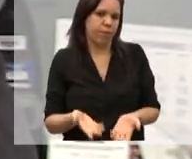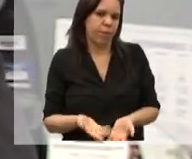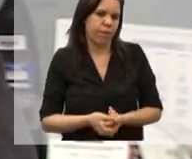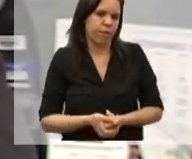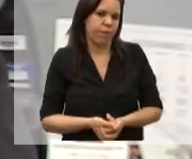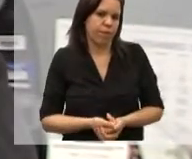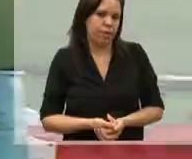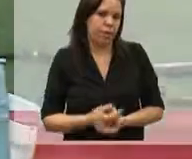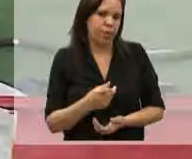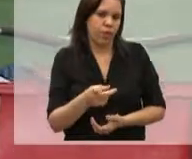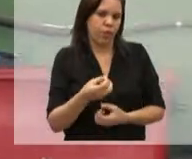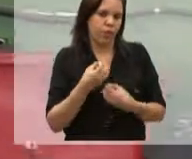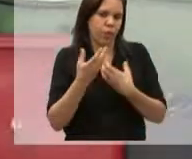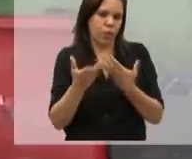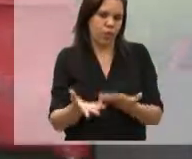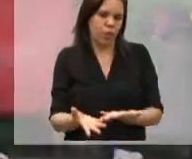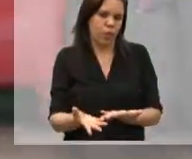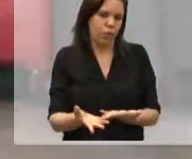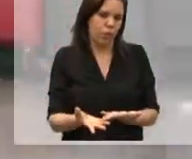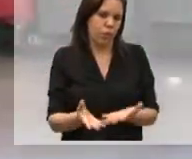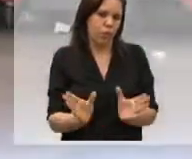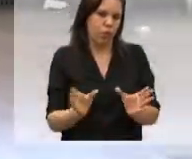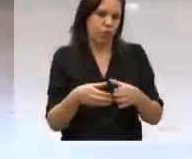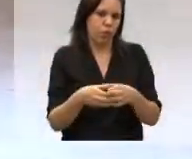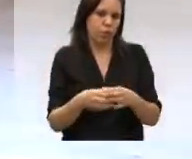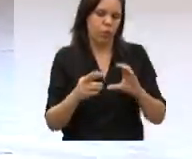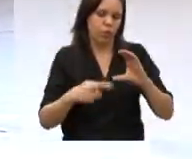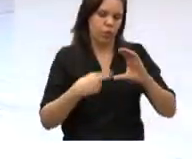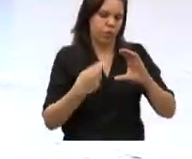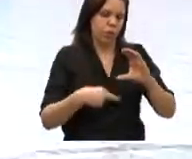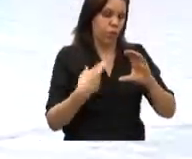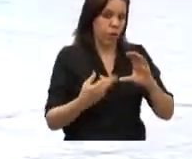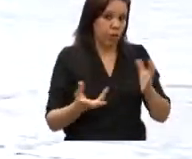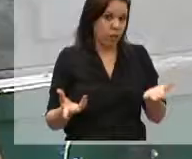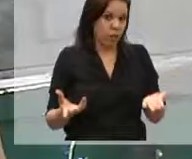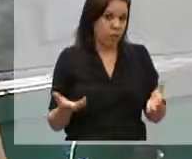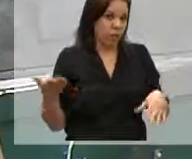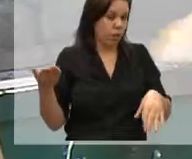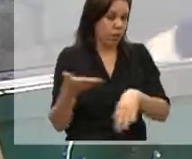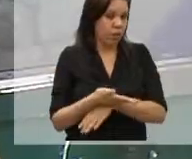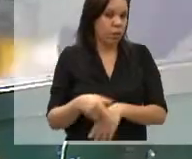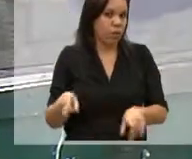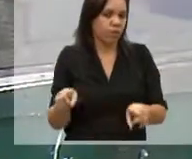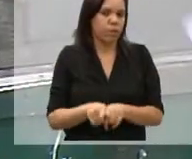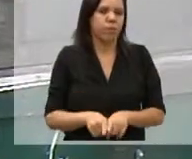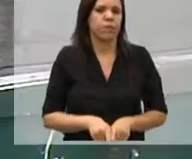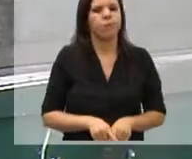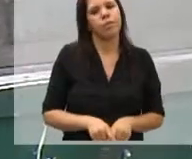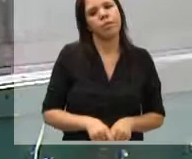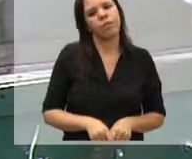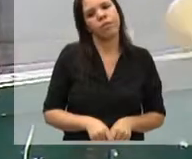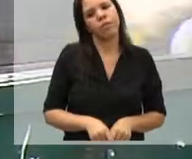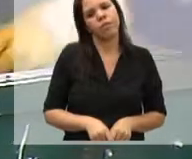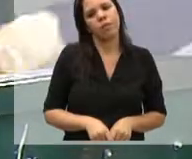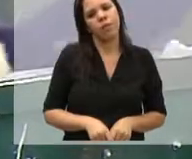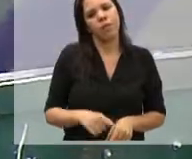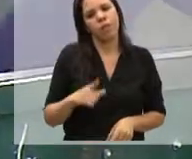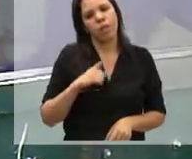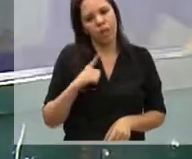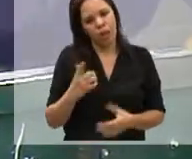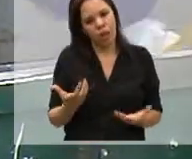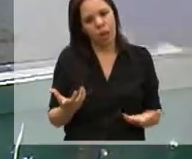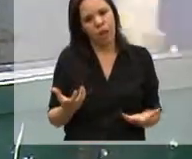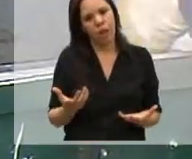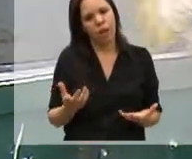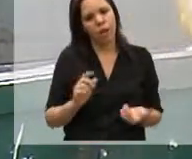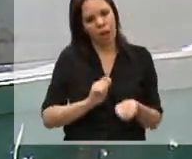aqui que você citou, das cooperativas de reciclagem, ela entra também nesse trabalho de